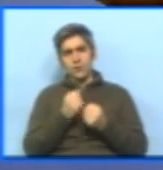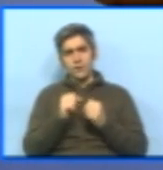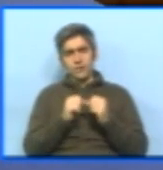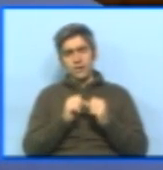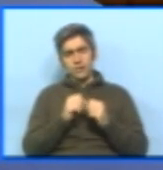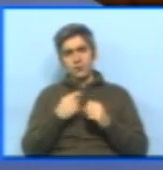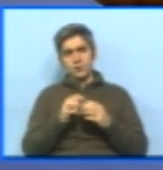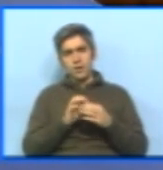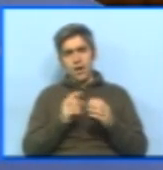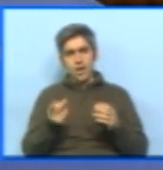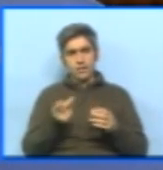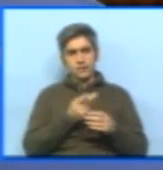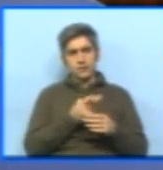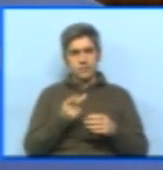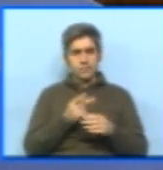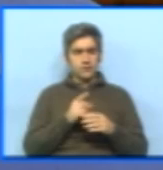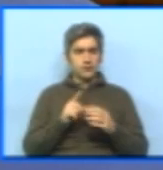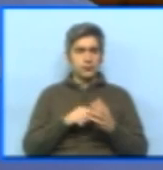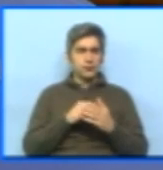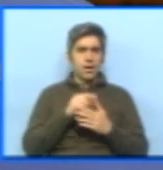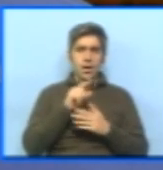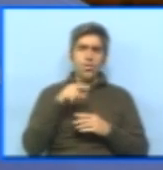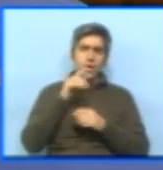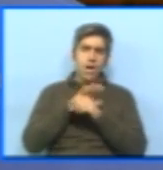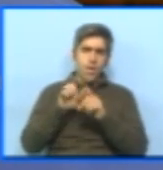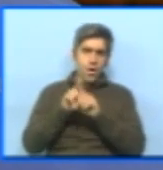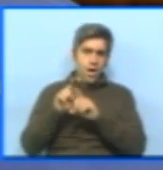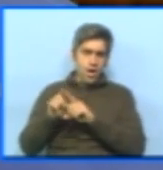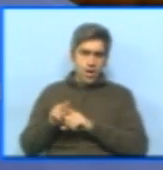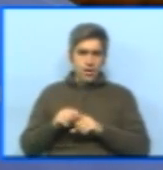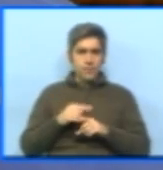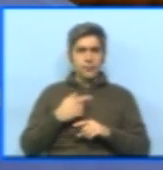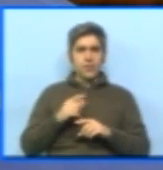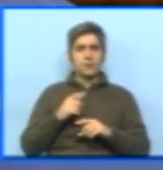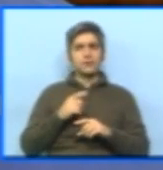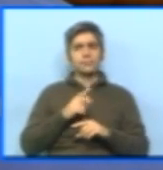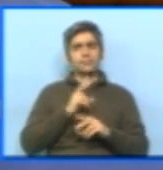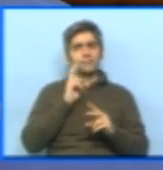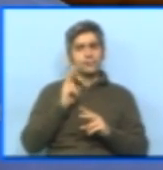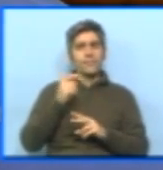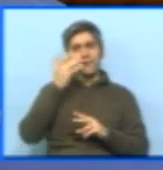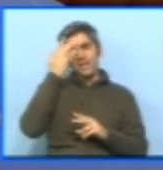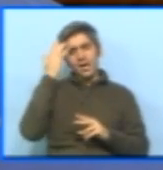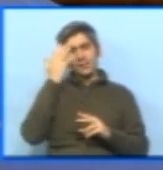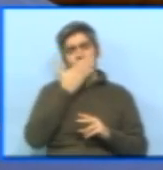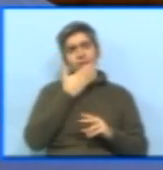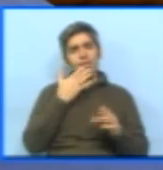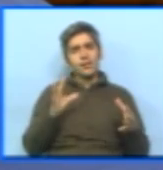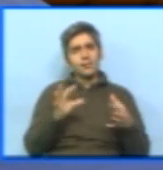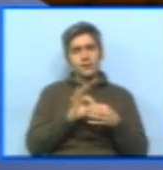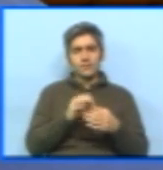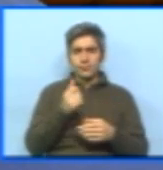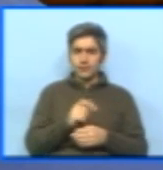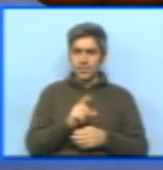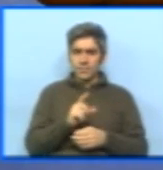movimento, tal como noutras áreas da piedade popular, que muitas vezes não foram assim muito fáceis. Neste momento,